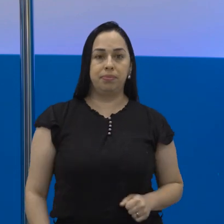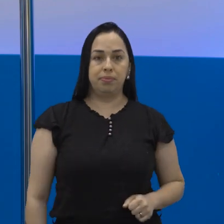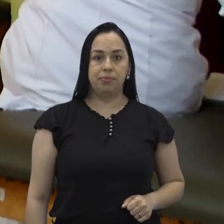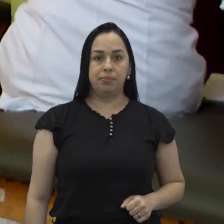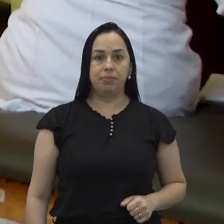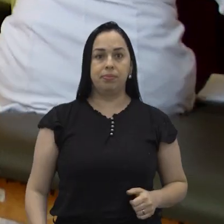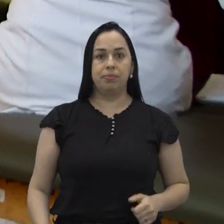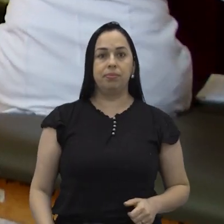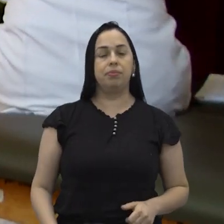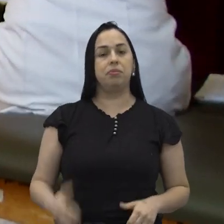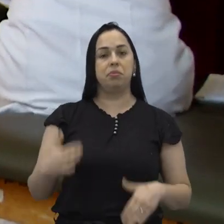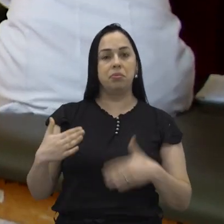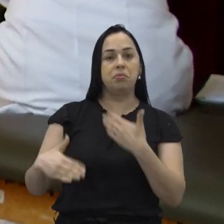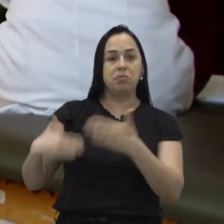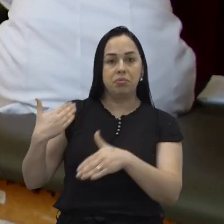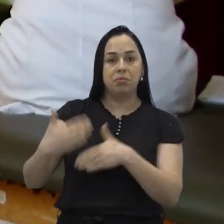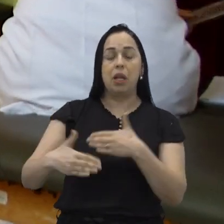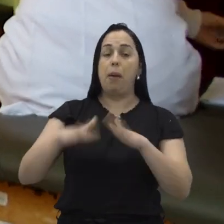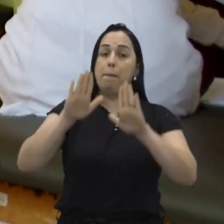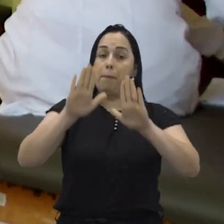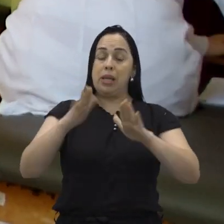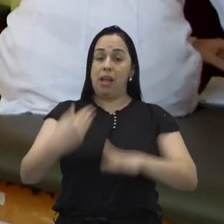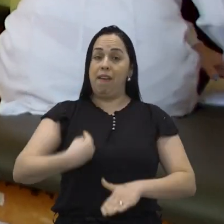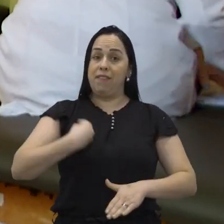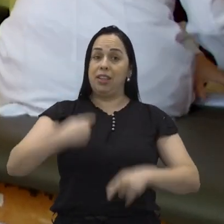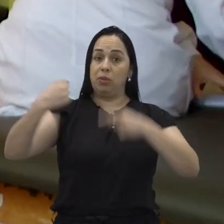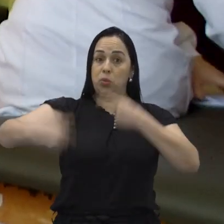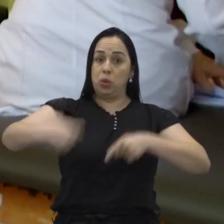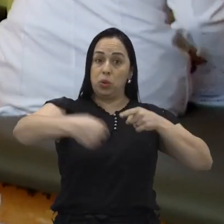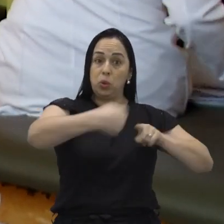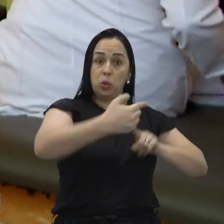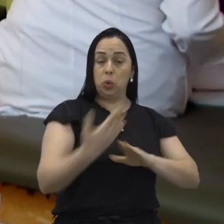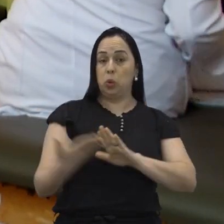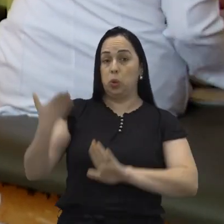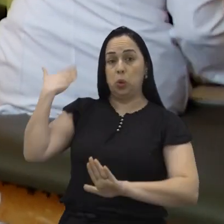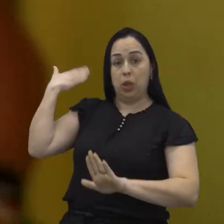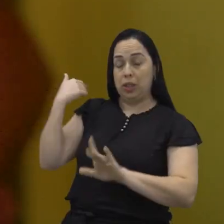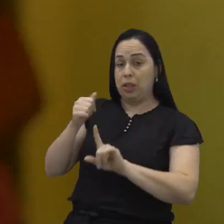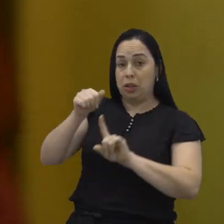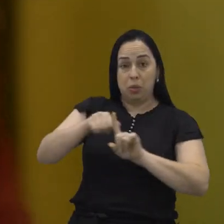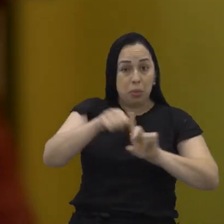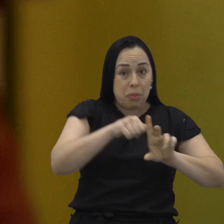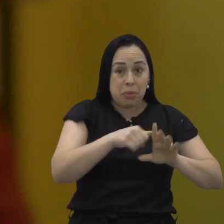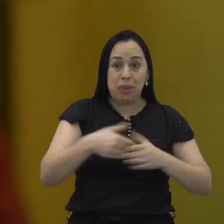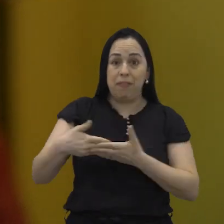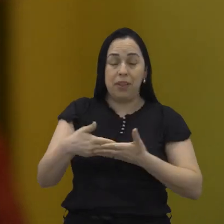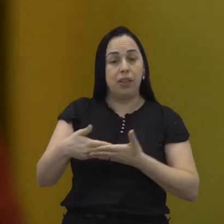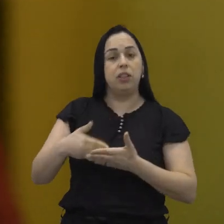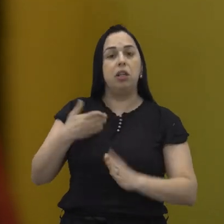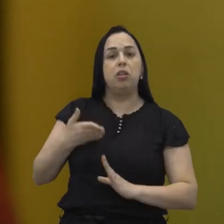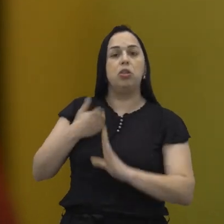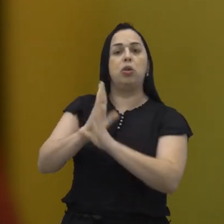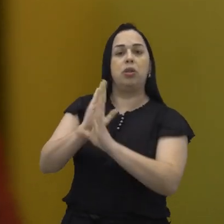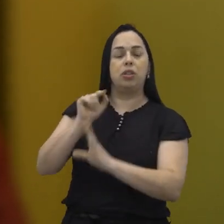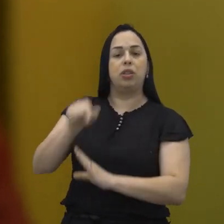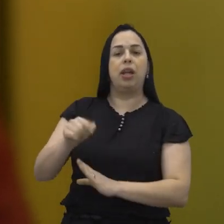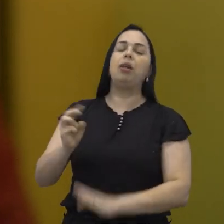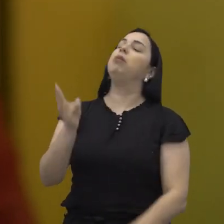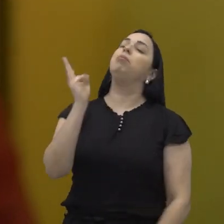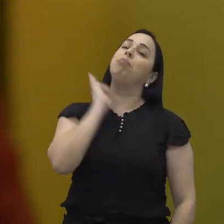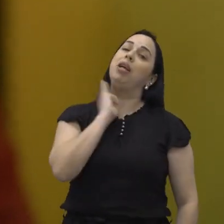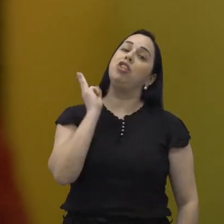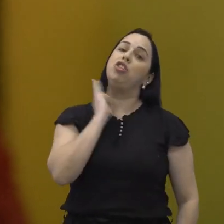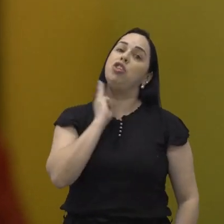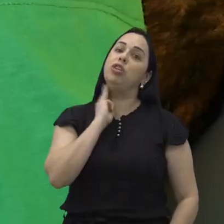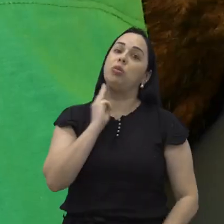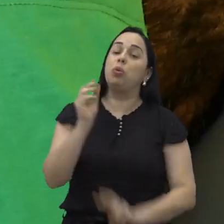país. Uma rotina cheia de desafios desde os primeiros meses de vida. Francesco recebeu o diagnóstico de meningite aos